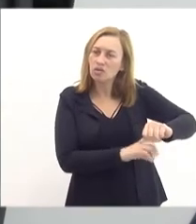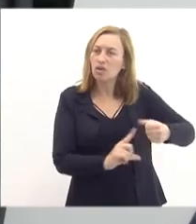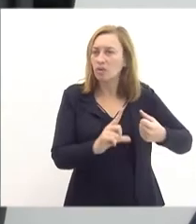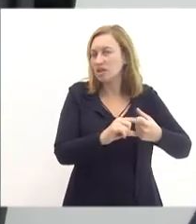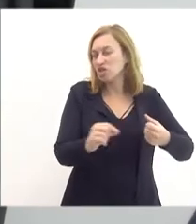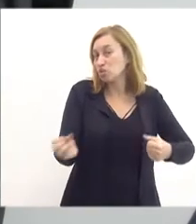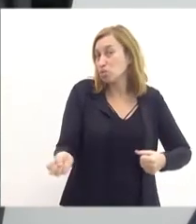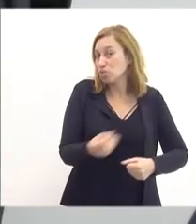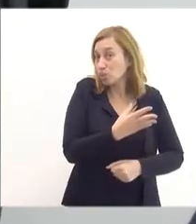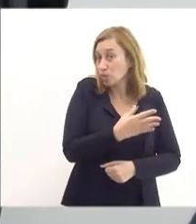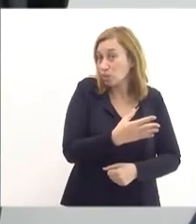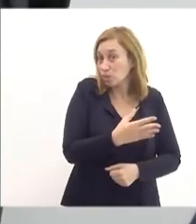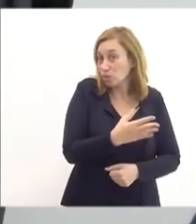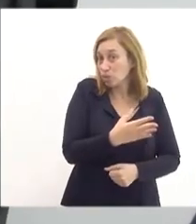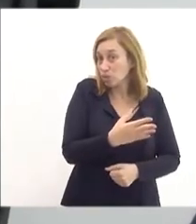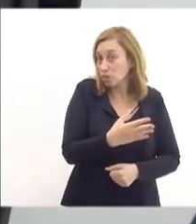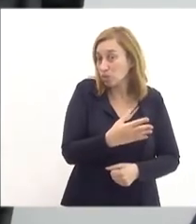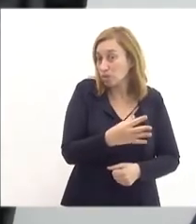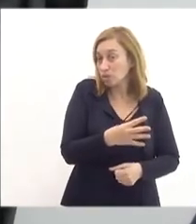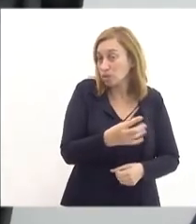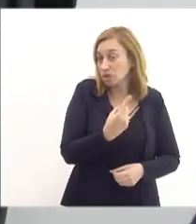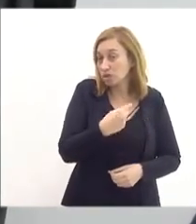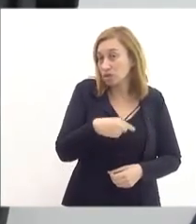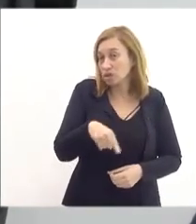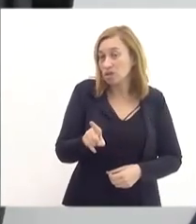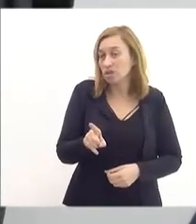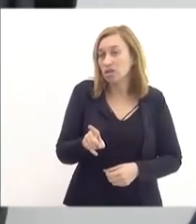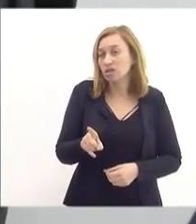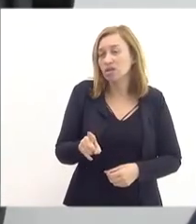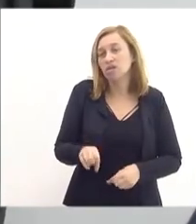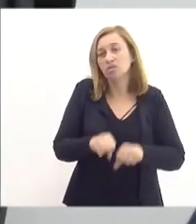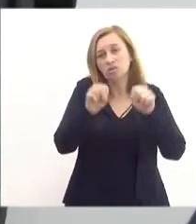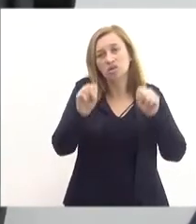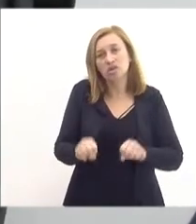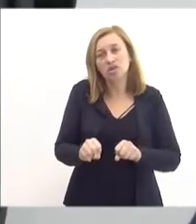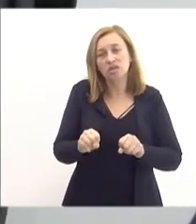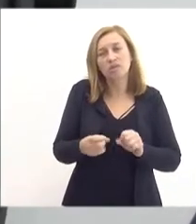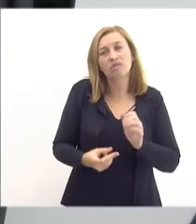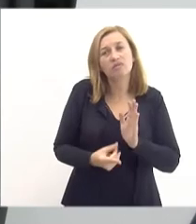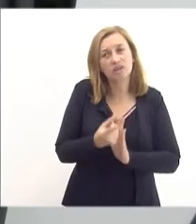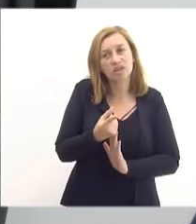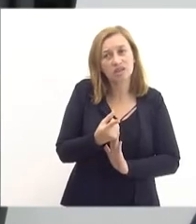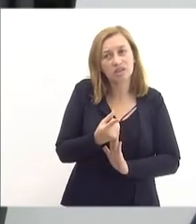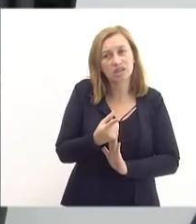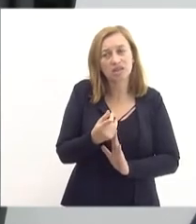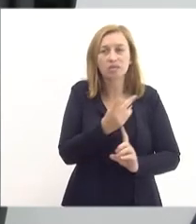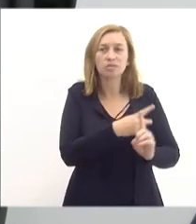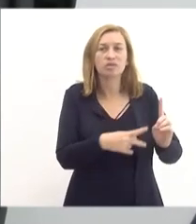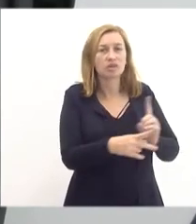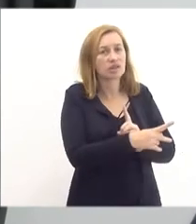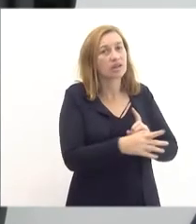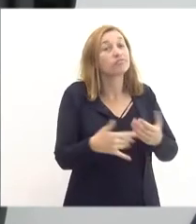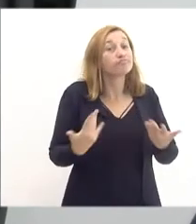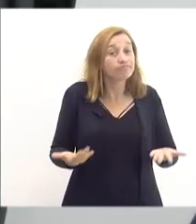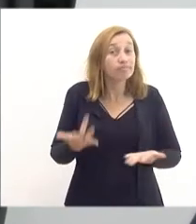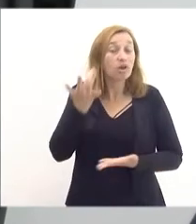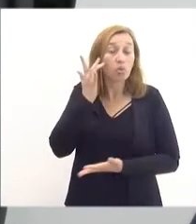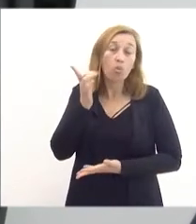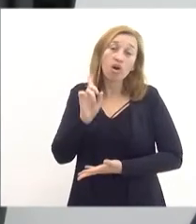novo, iria para o sistema aí especificamente financeiro não previdenciário. Mas eu acho que